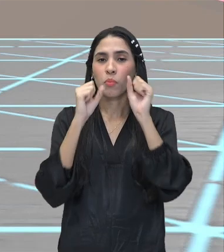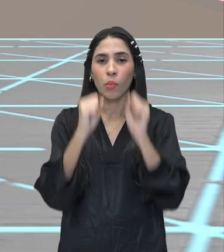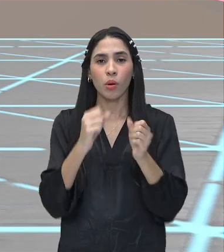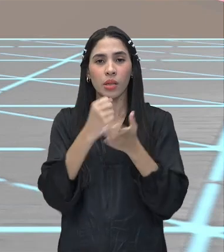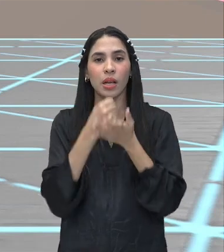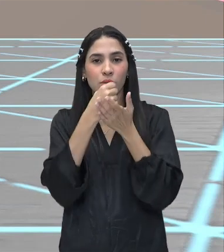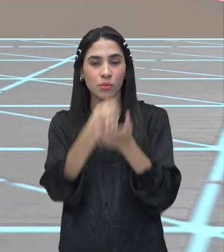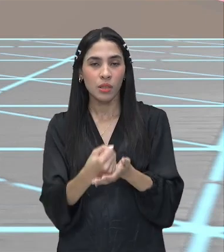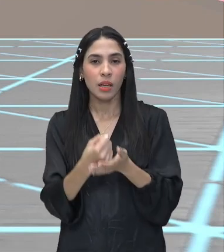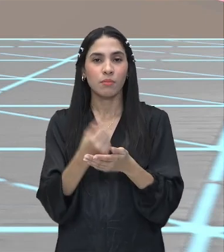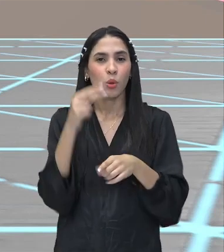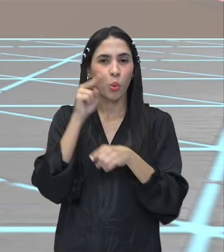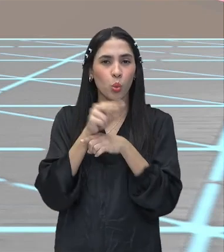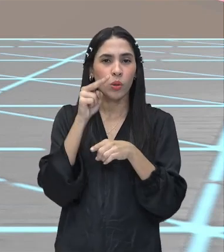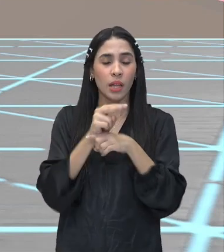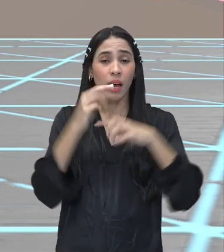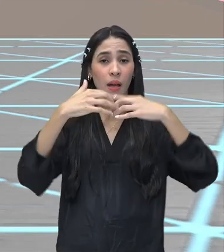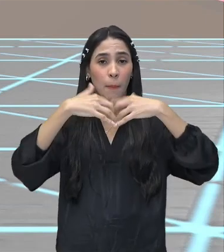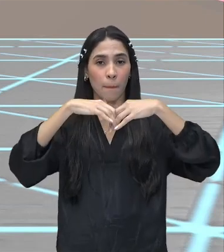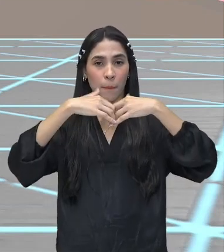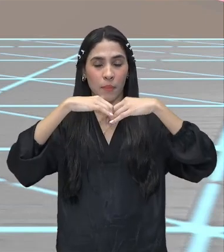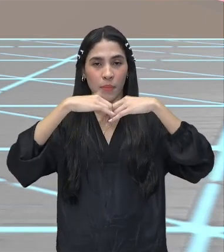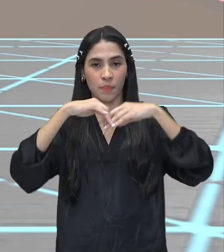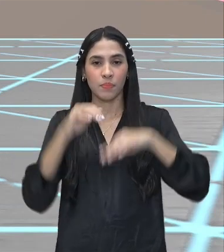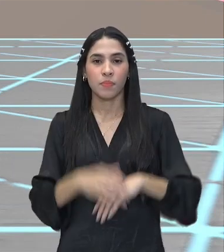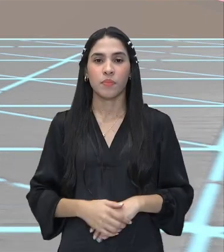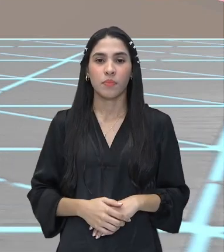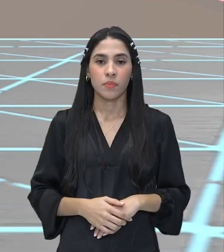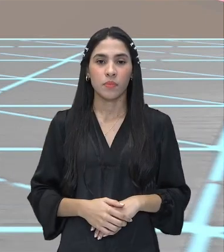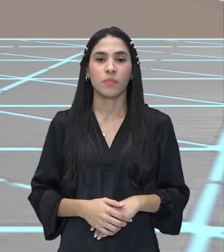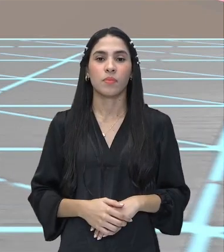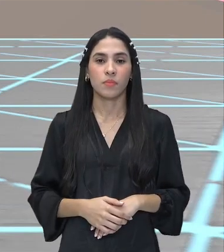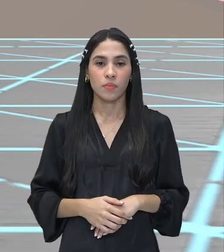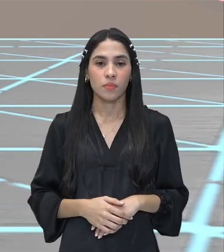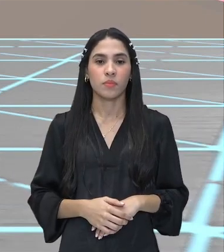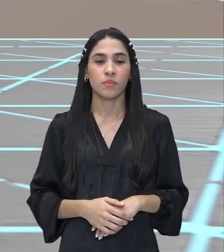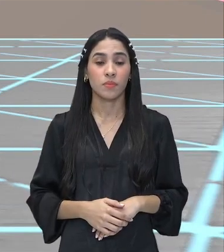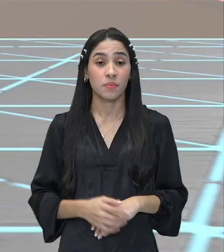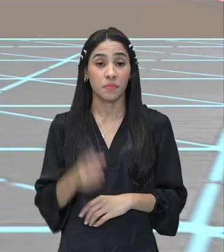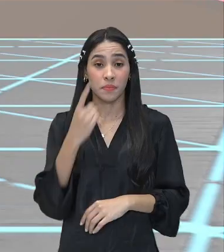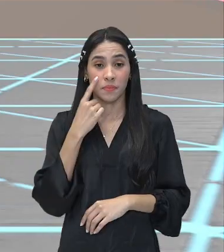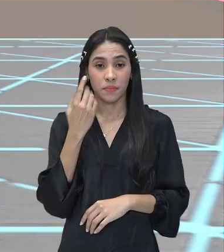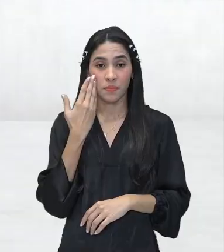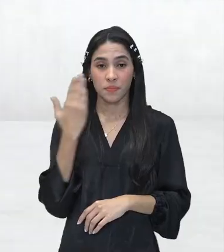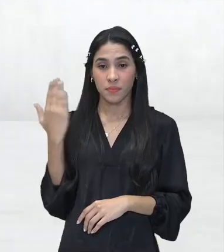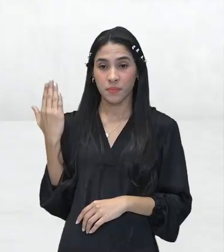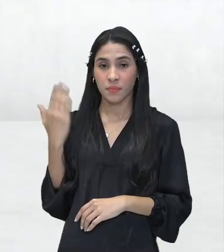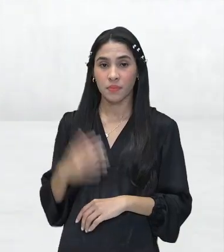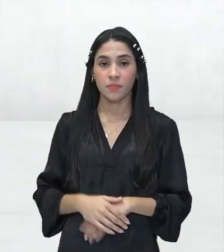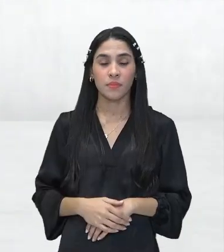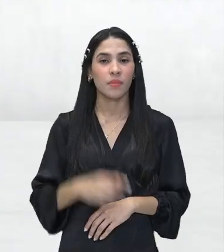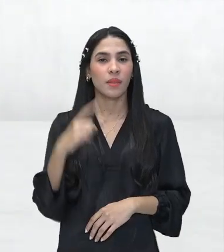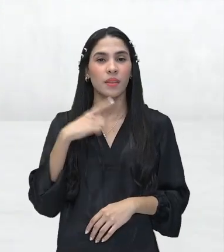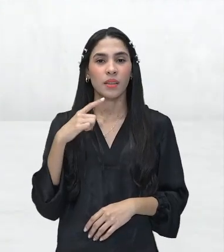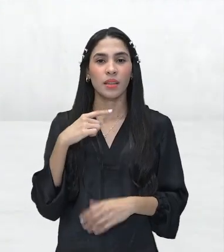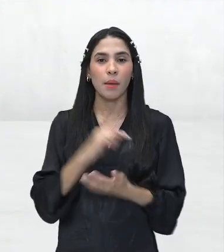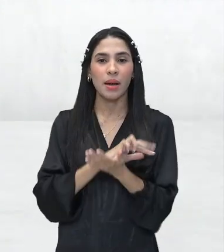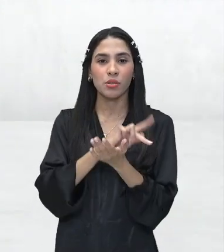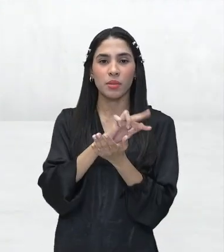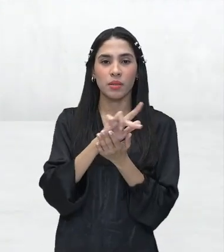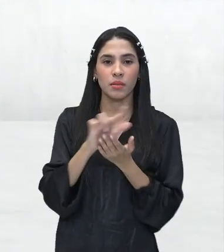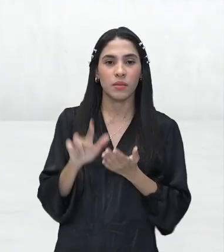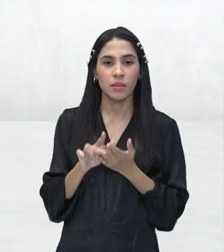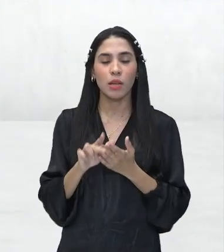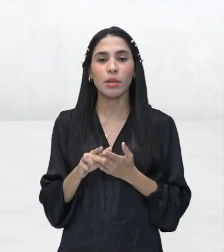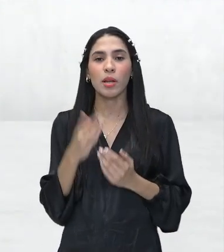proteger o nosso cérebro, pode atuar sobre o nosso cérebro. Vamos ver aqui. Existem muitas razões para